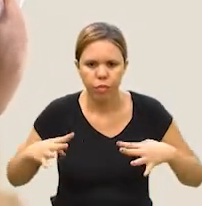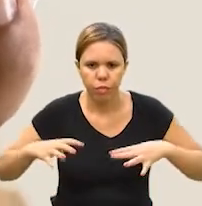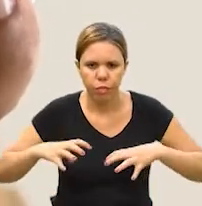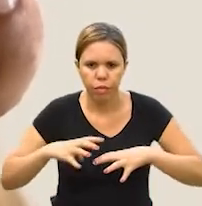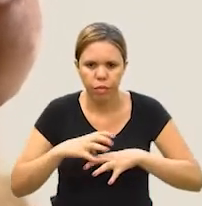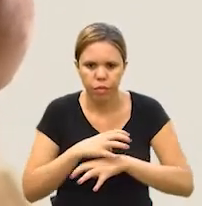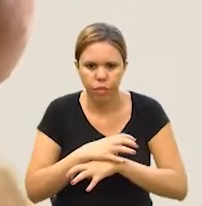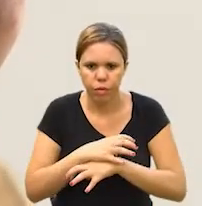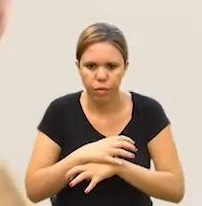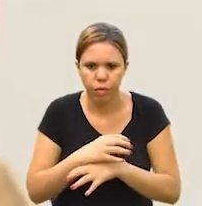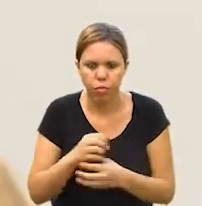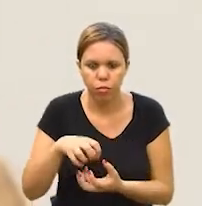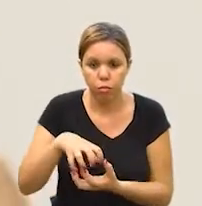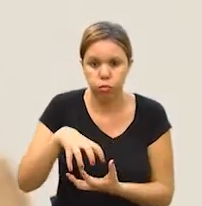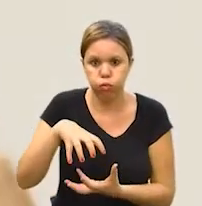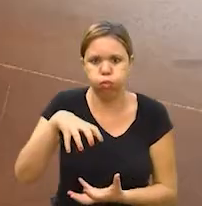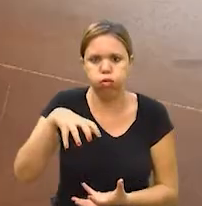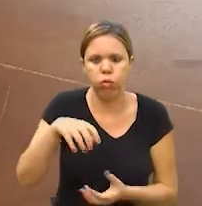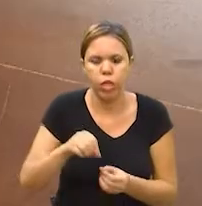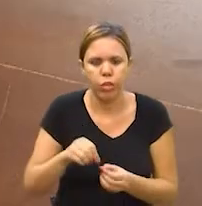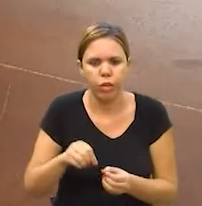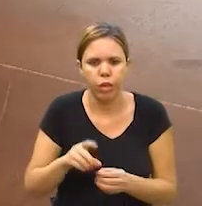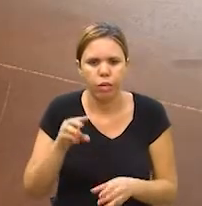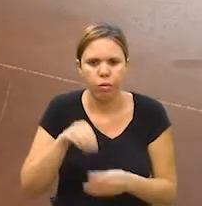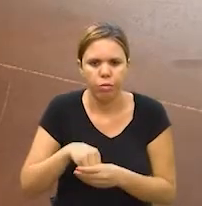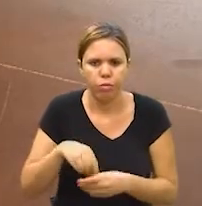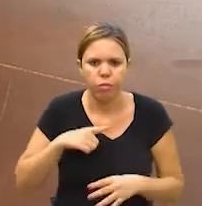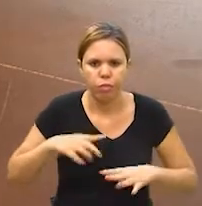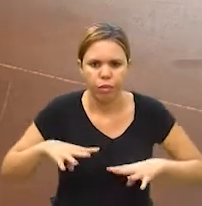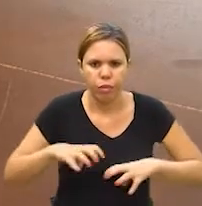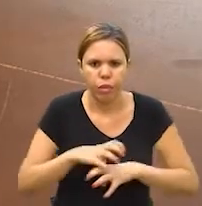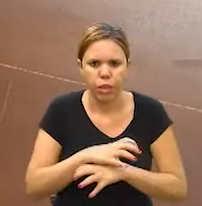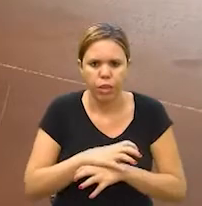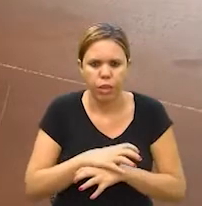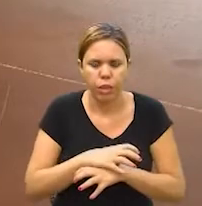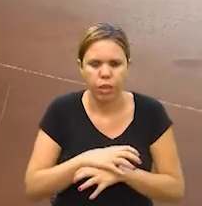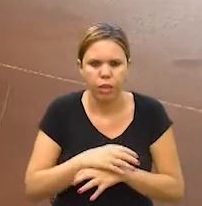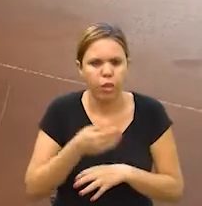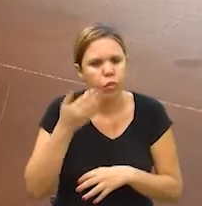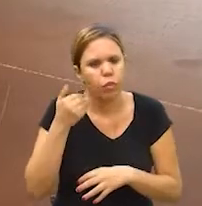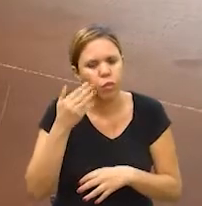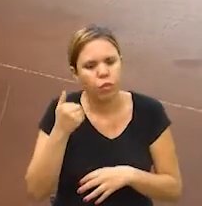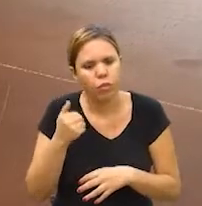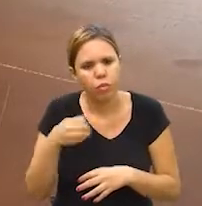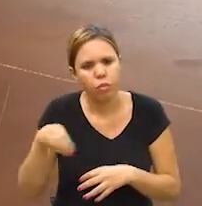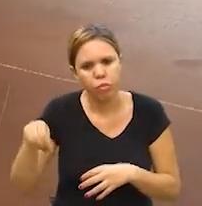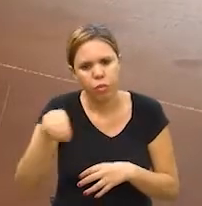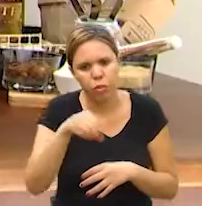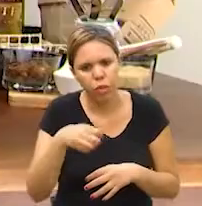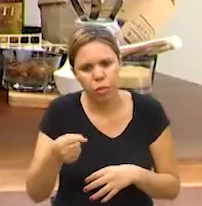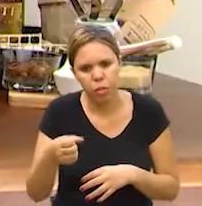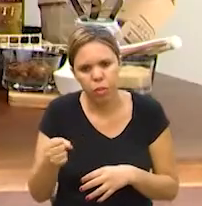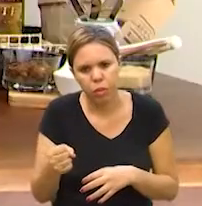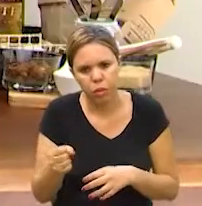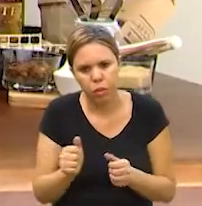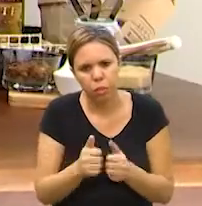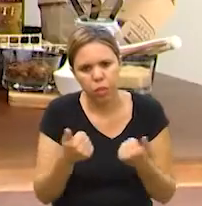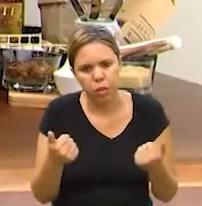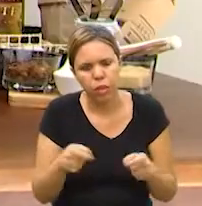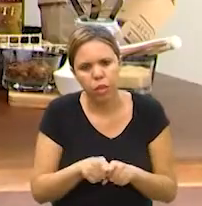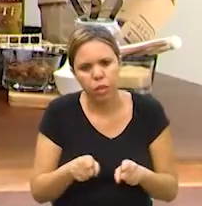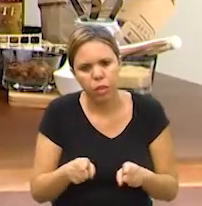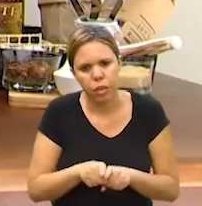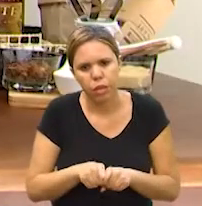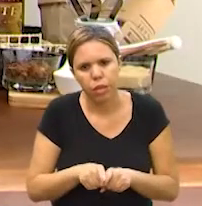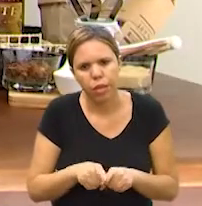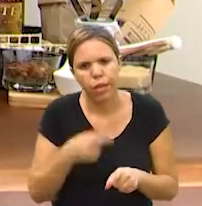bactérias fermentativas. Então, aqui dentro, eu tenho bactérias que vão consumir o amido da nossa farinha. Então, é um pão com índice